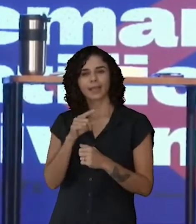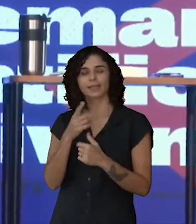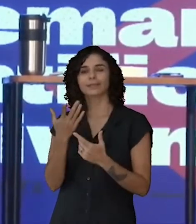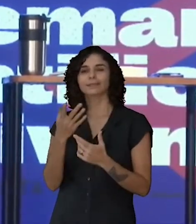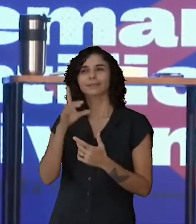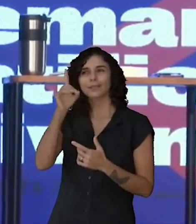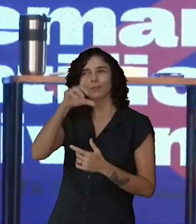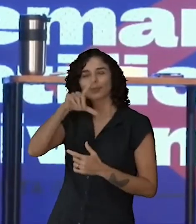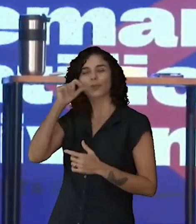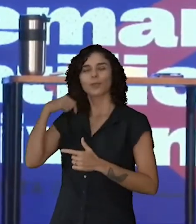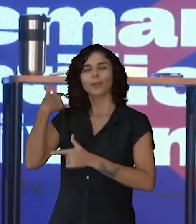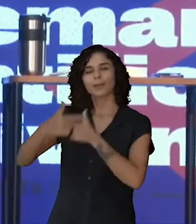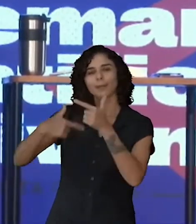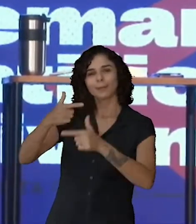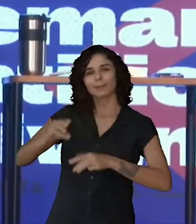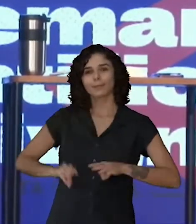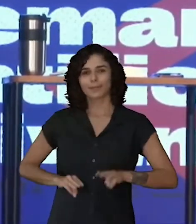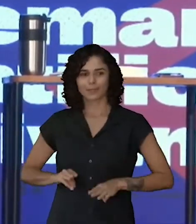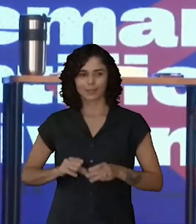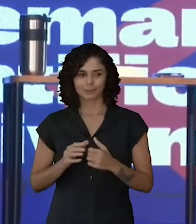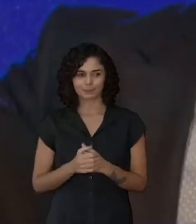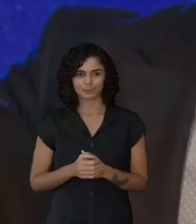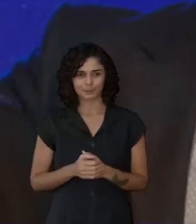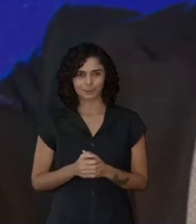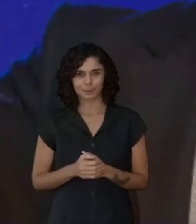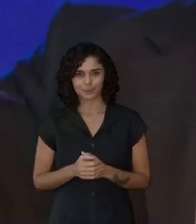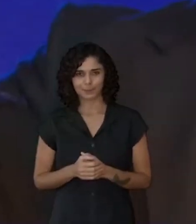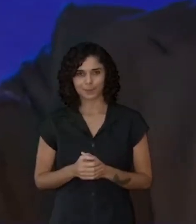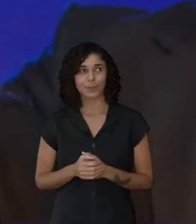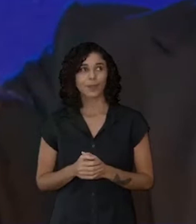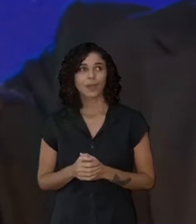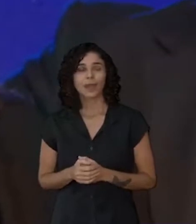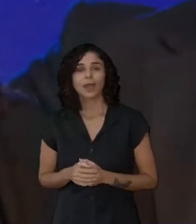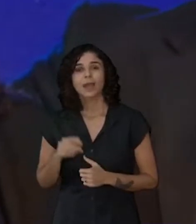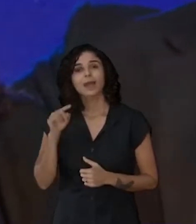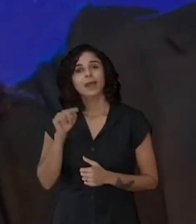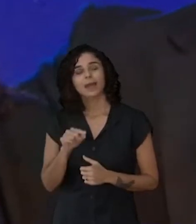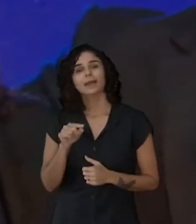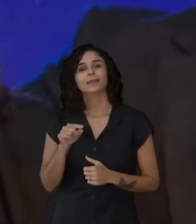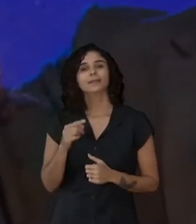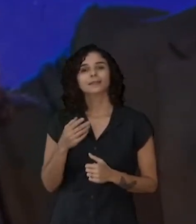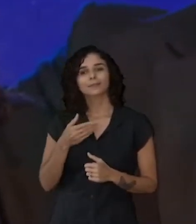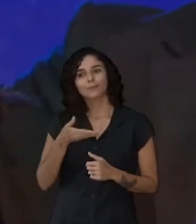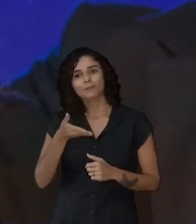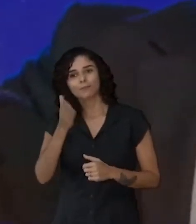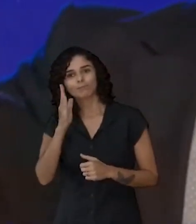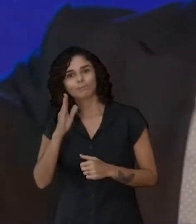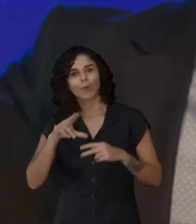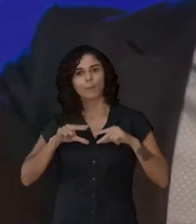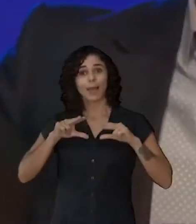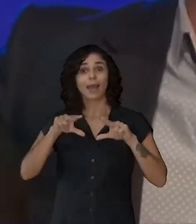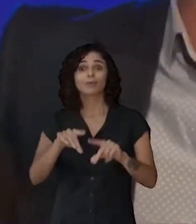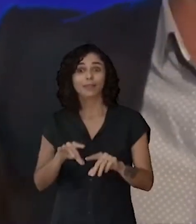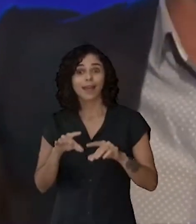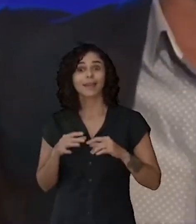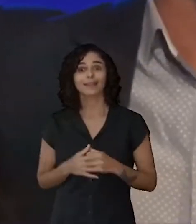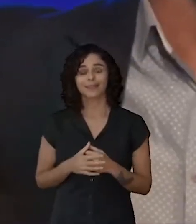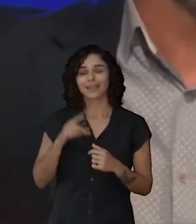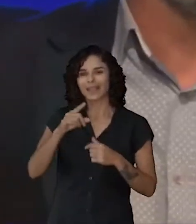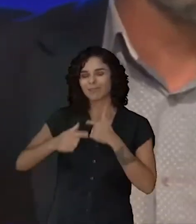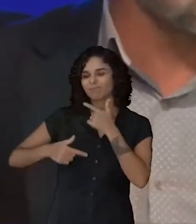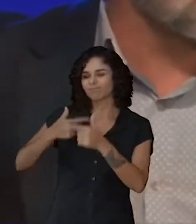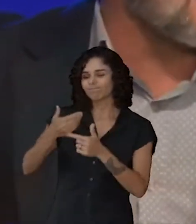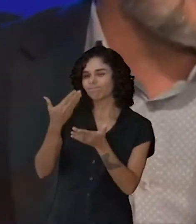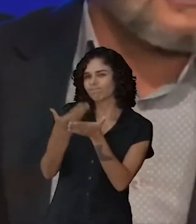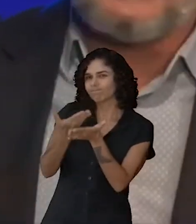ministério. E ela foi enviada para a Austrália e passou 3 anos lá em preparação